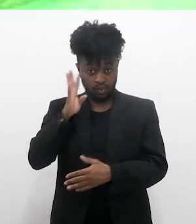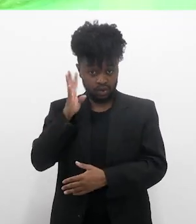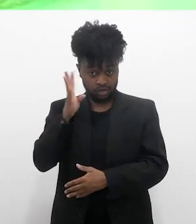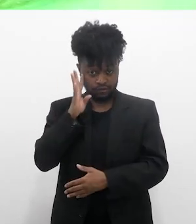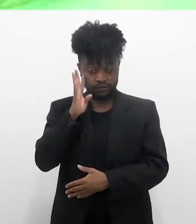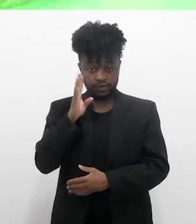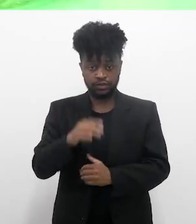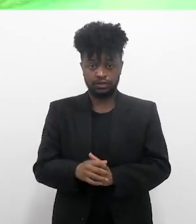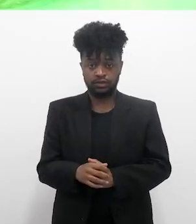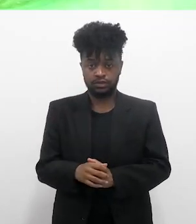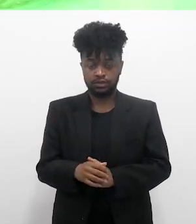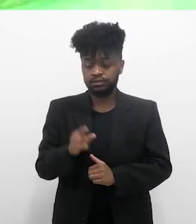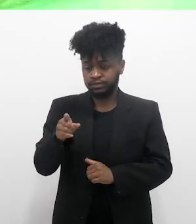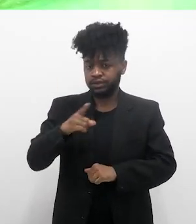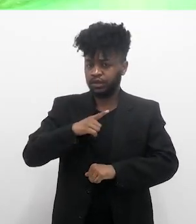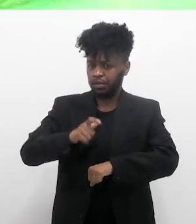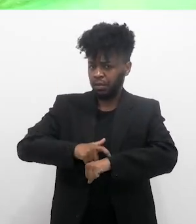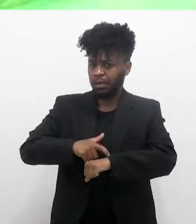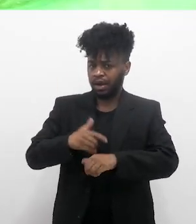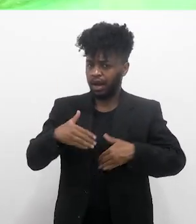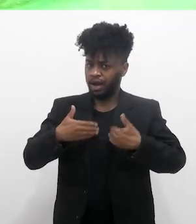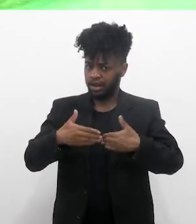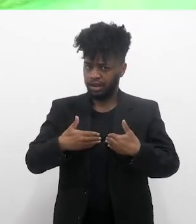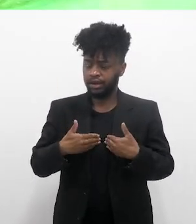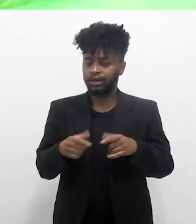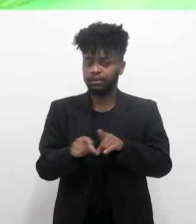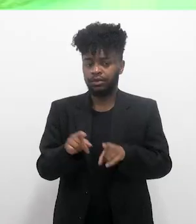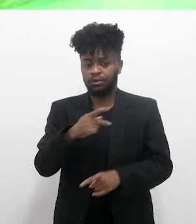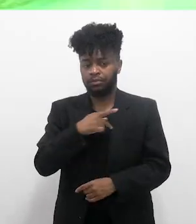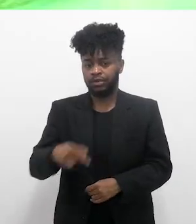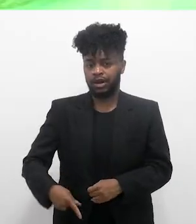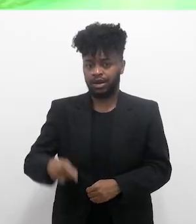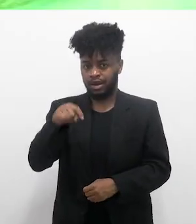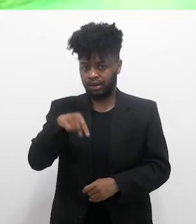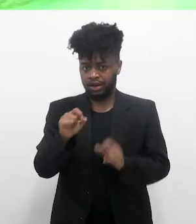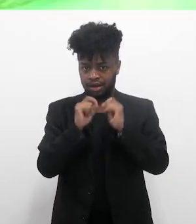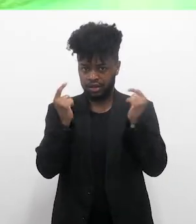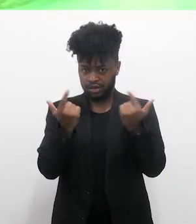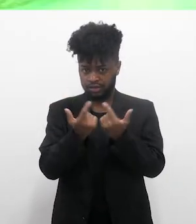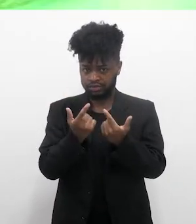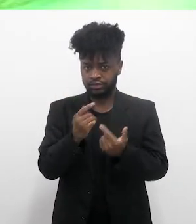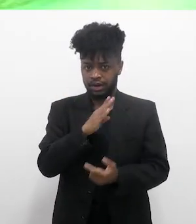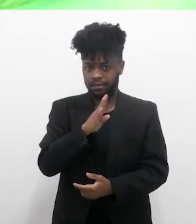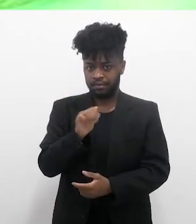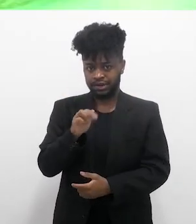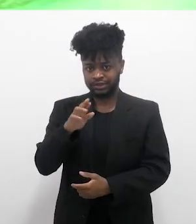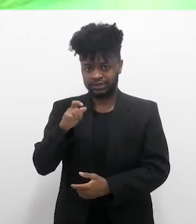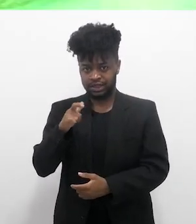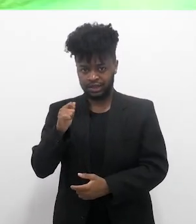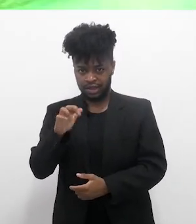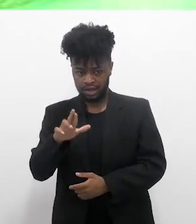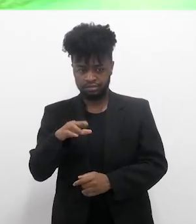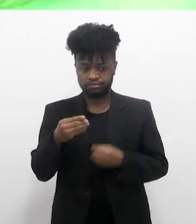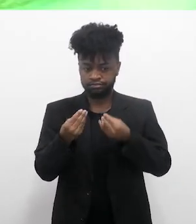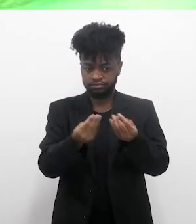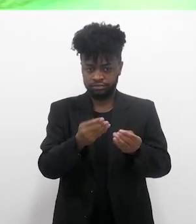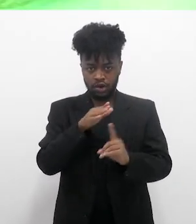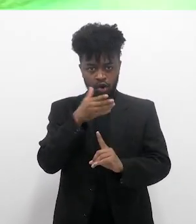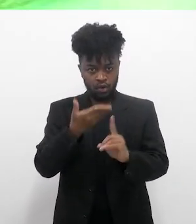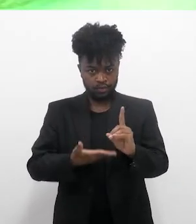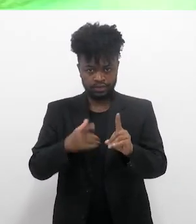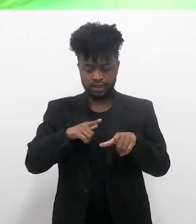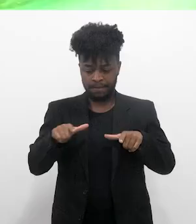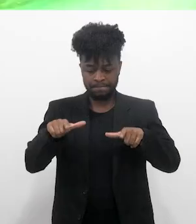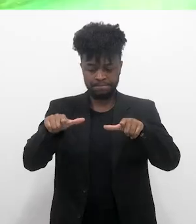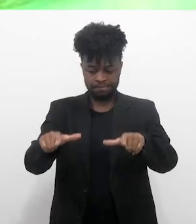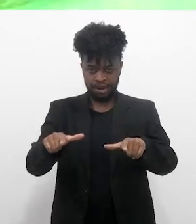você teve um momento de alegria. O presidente da Alerj, o presidente Rodrigo Bacelar, homenageou a você. Com uma placa,